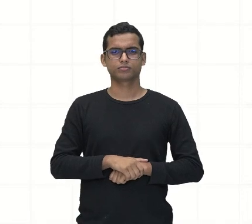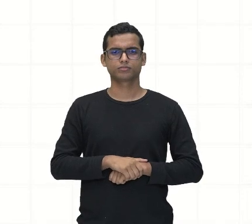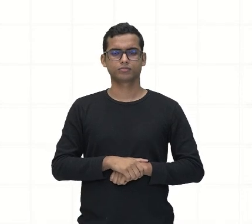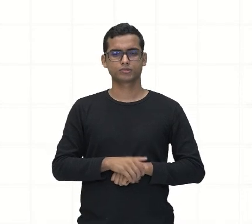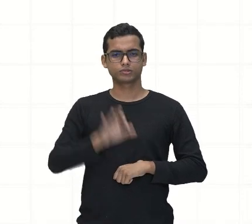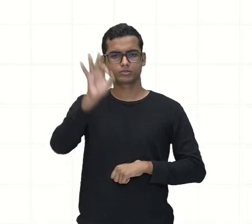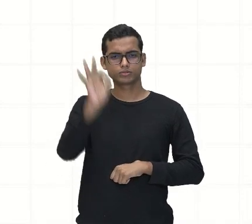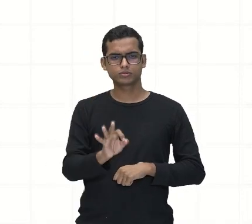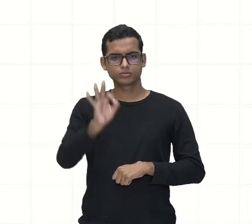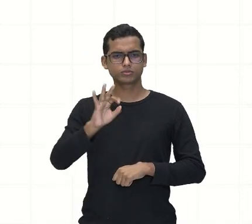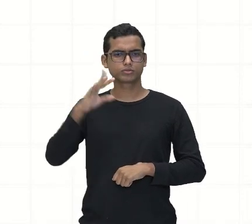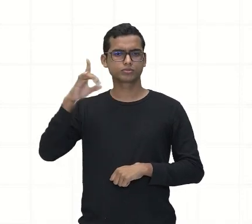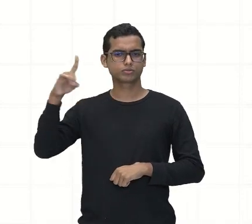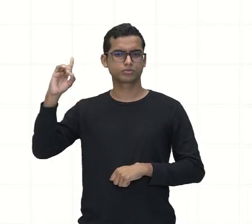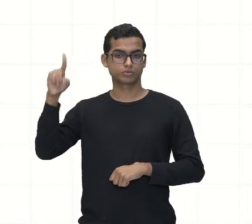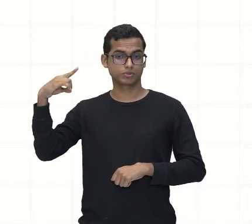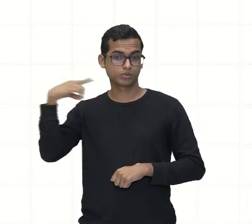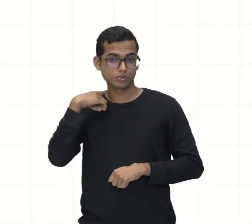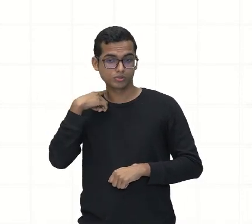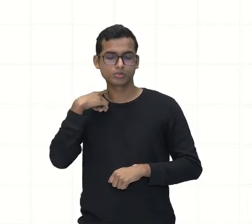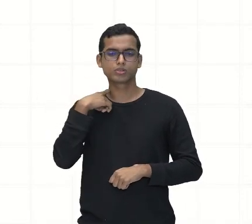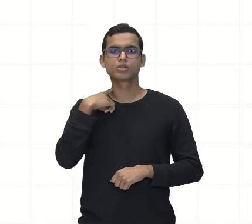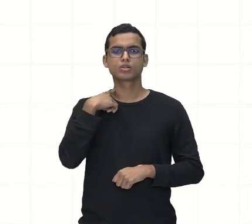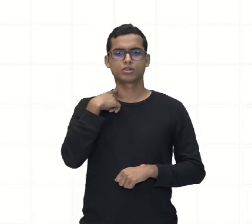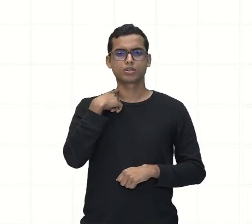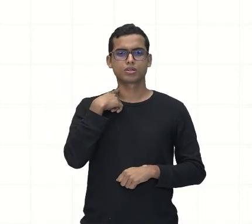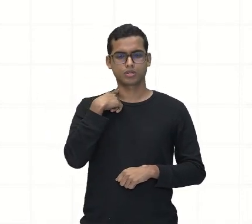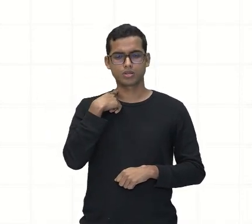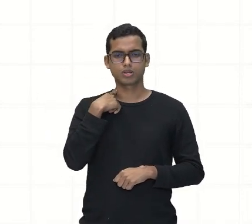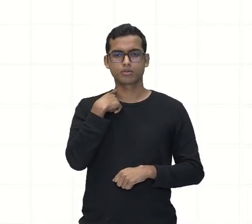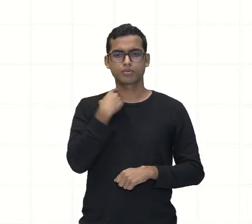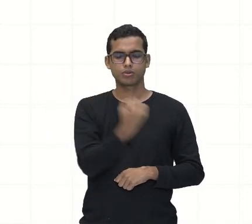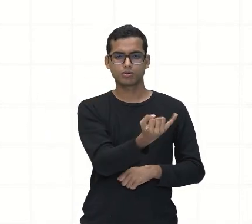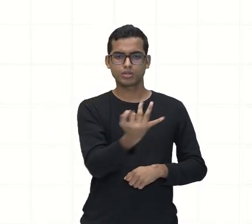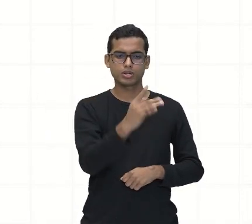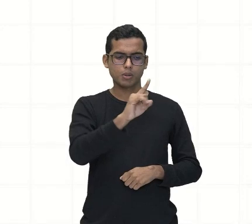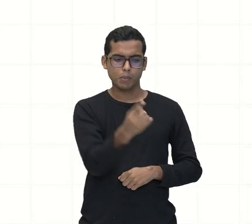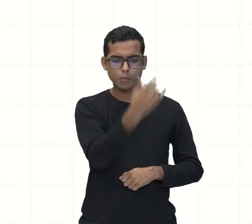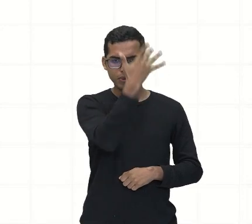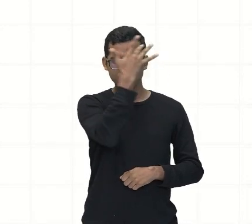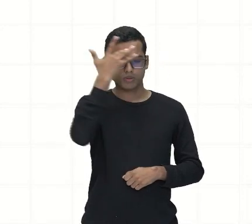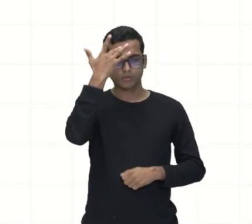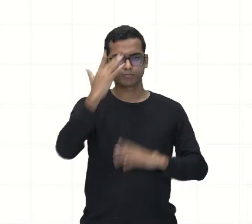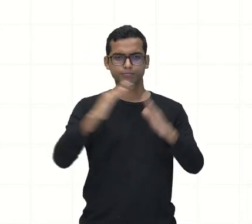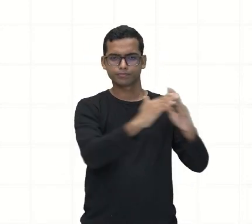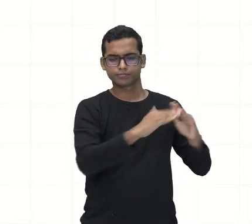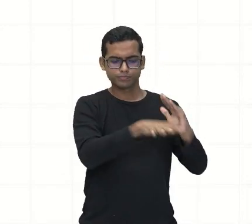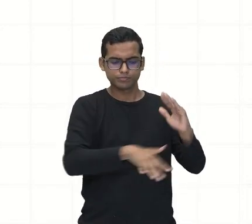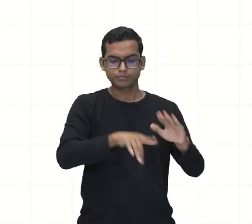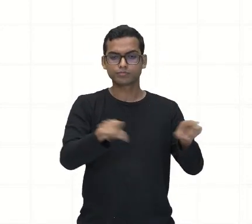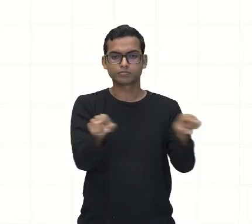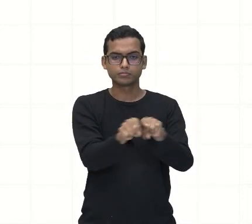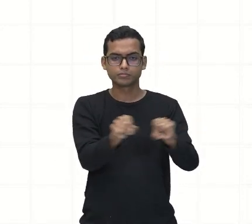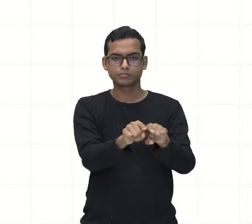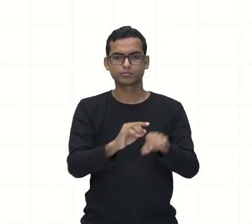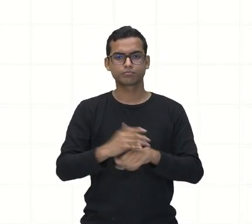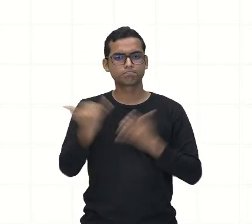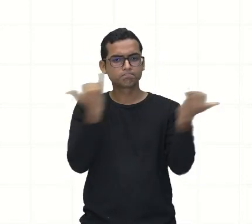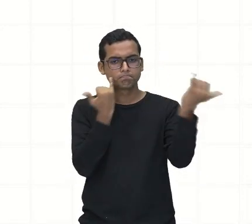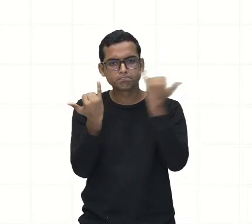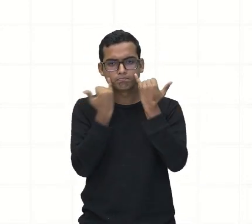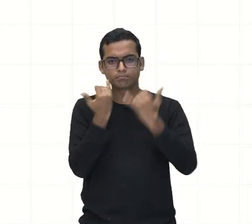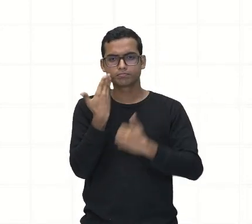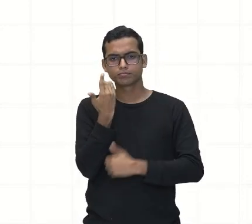de advogados por 1.000 habitantes, né? E aí ele fala aqui, ó, ele te dá outras informações,